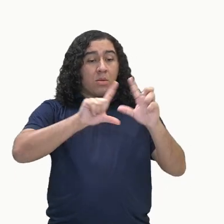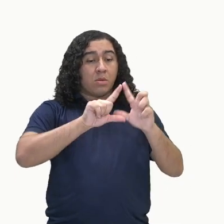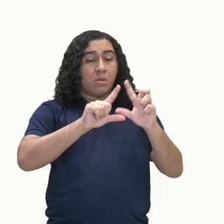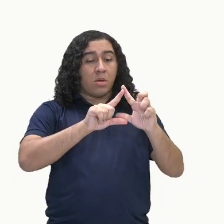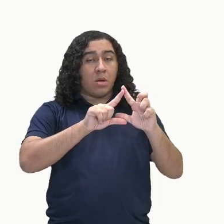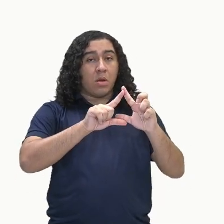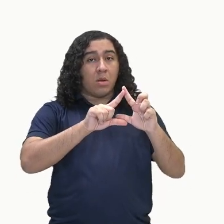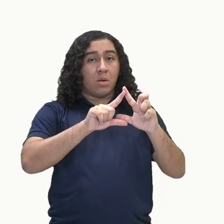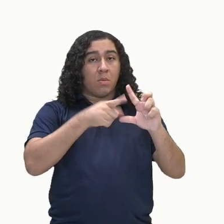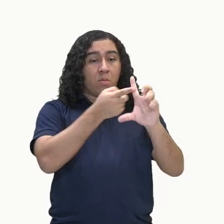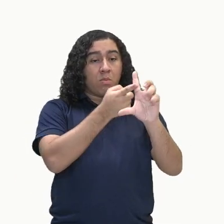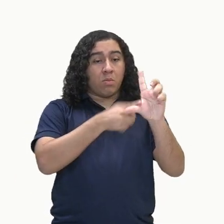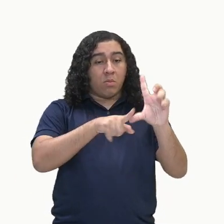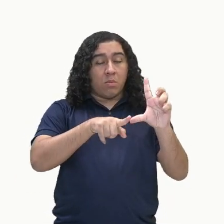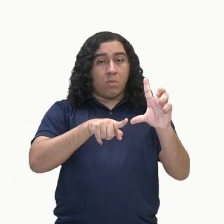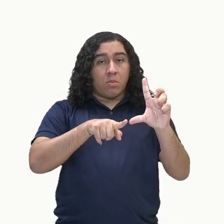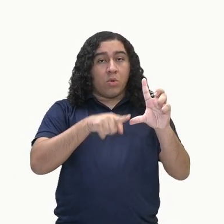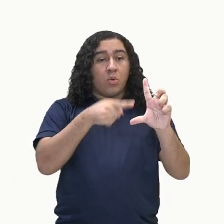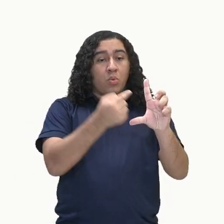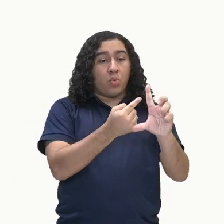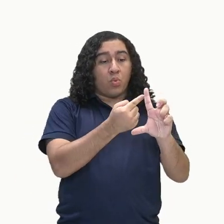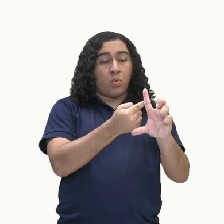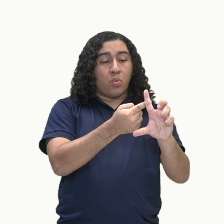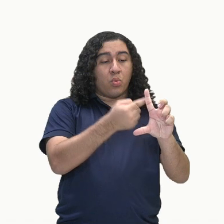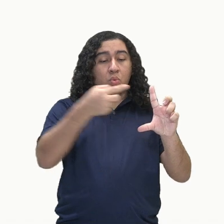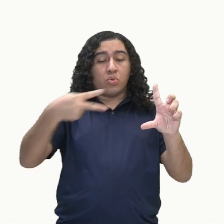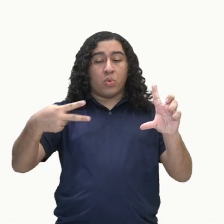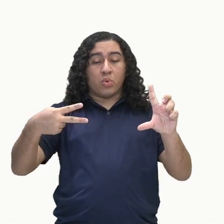com 3 lados. Então,